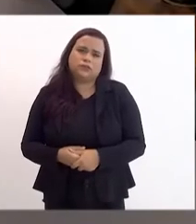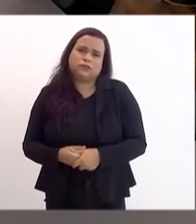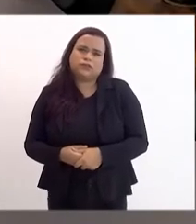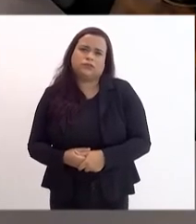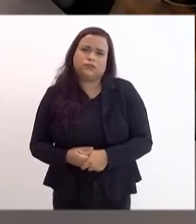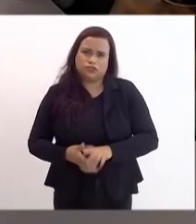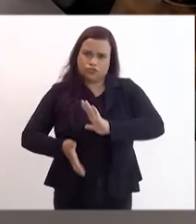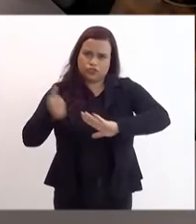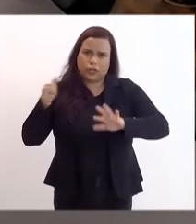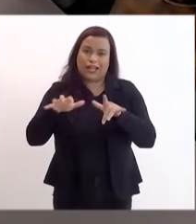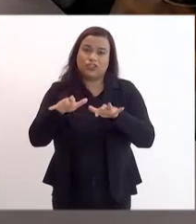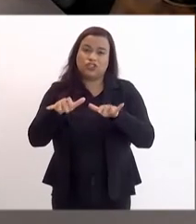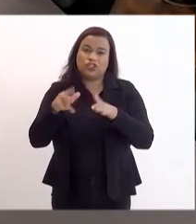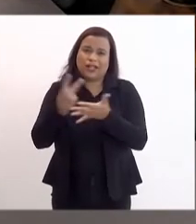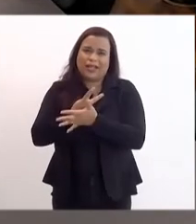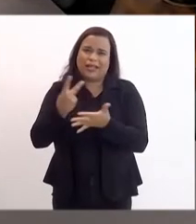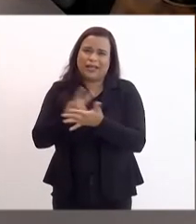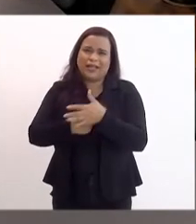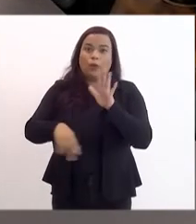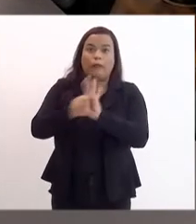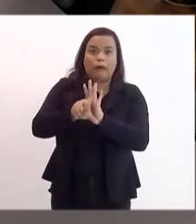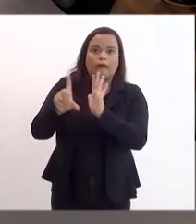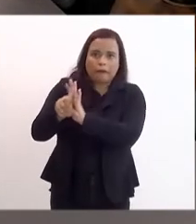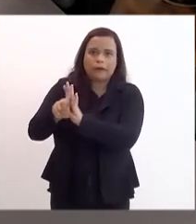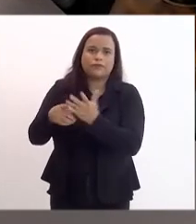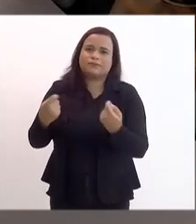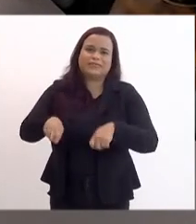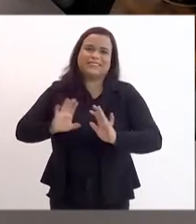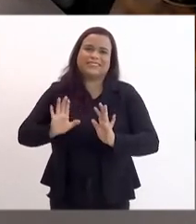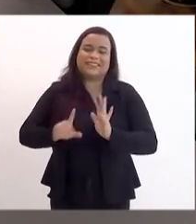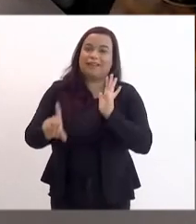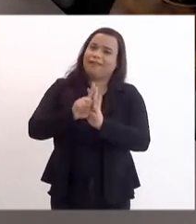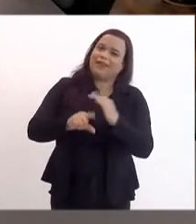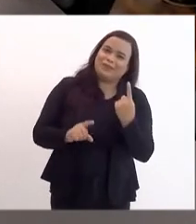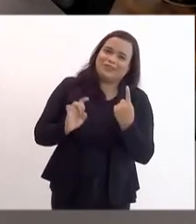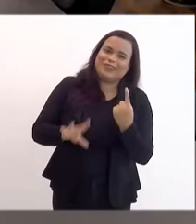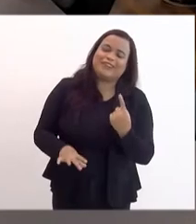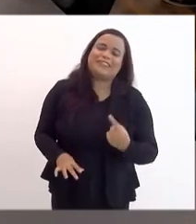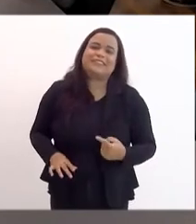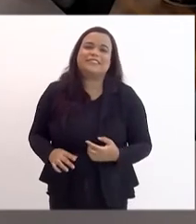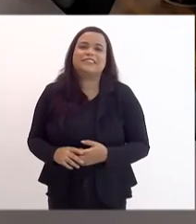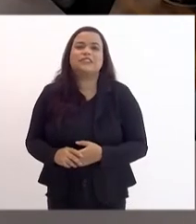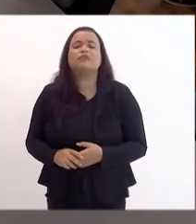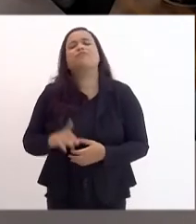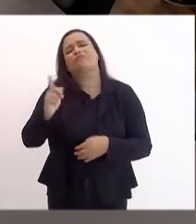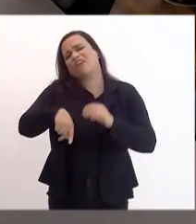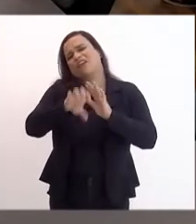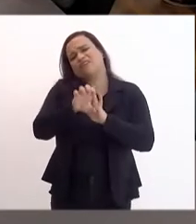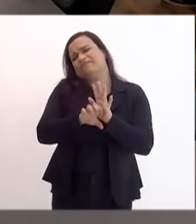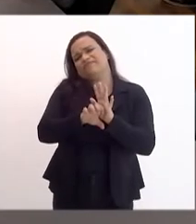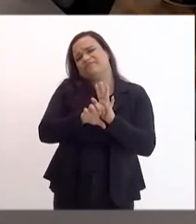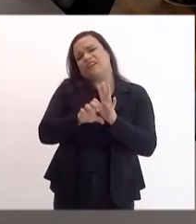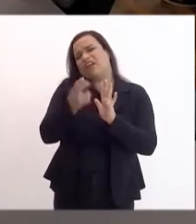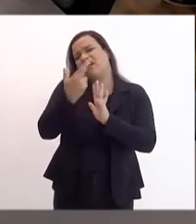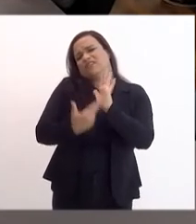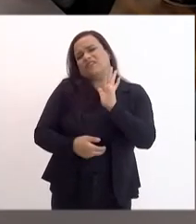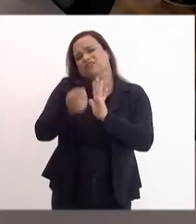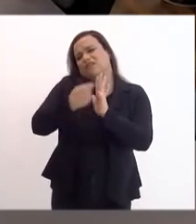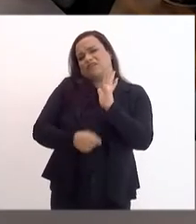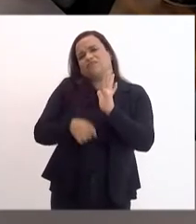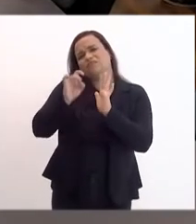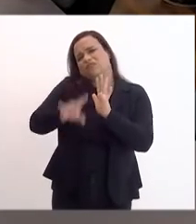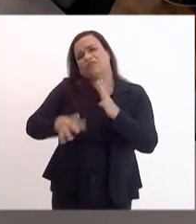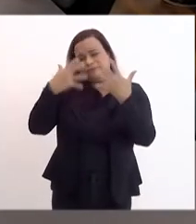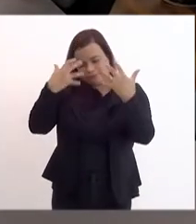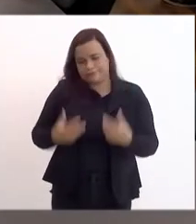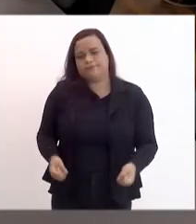Erro de digitação. Tem uma lei a mais. Não, tem um número a mais. Só é uma emenda de redação, né? É uma emenda de redação para retirar esse...